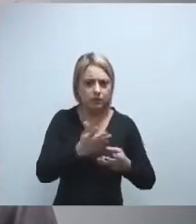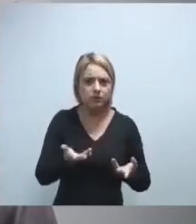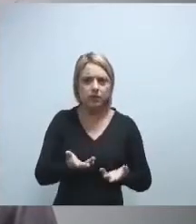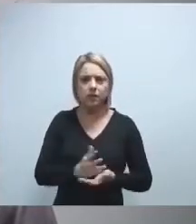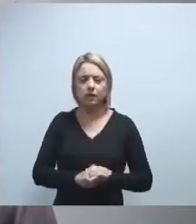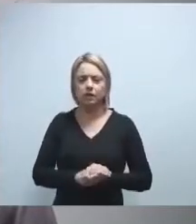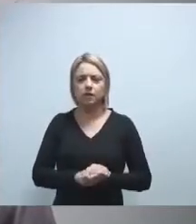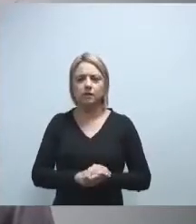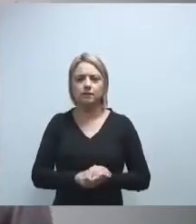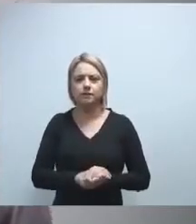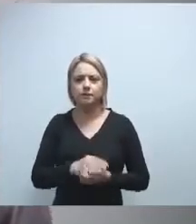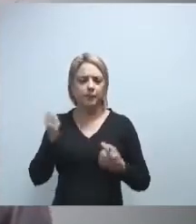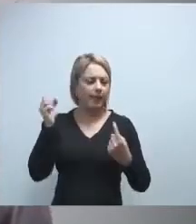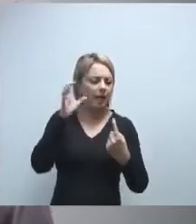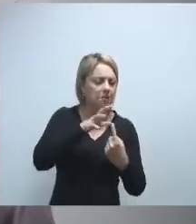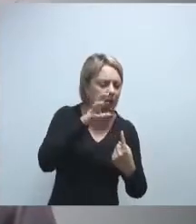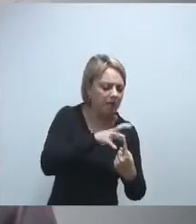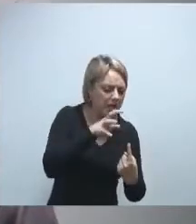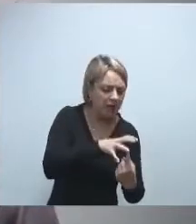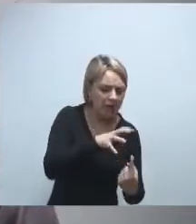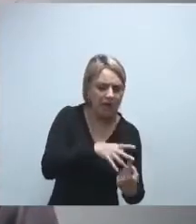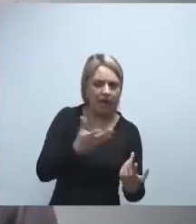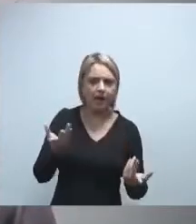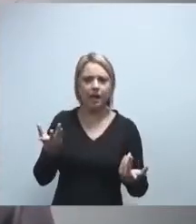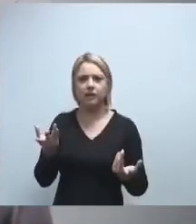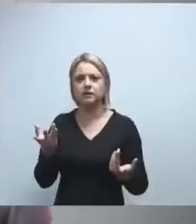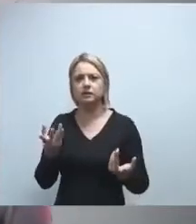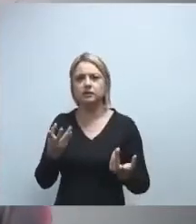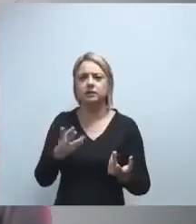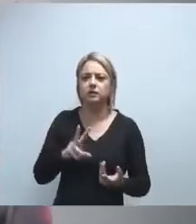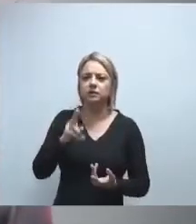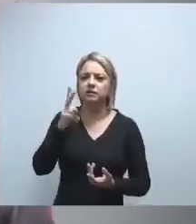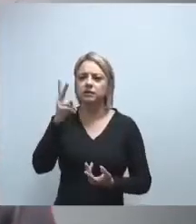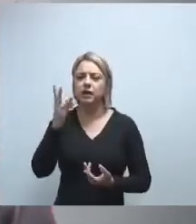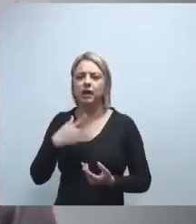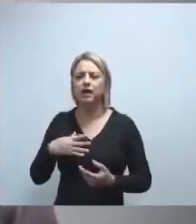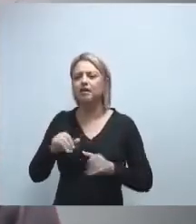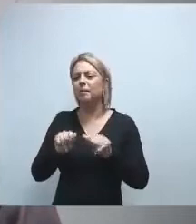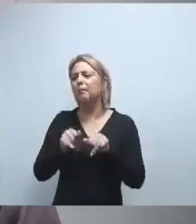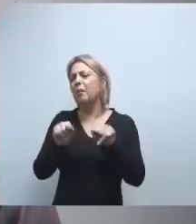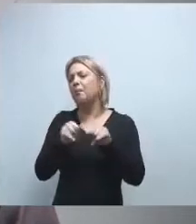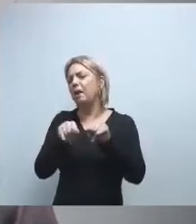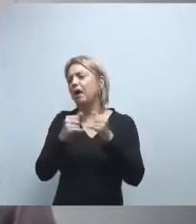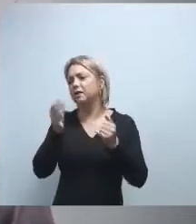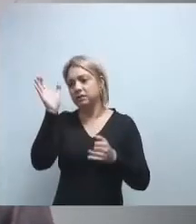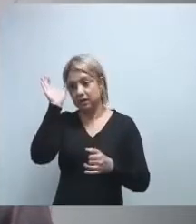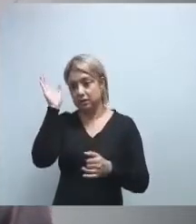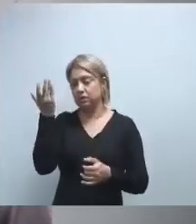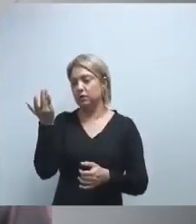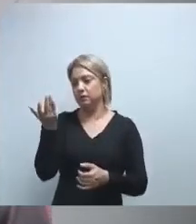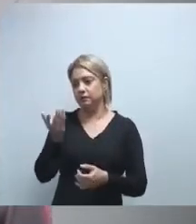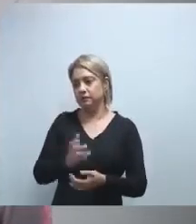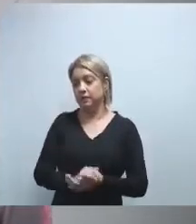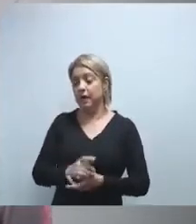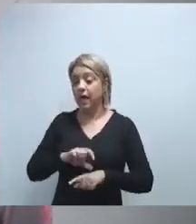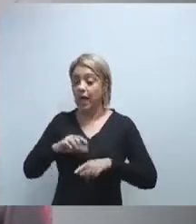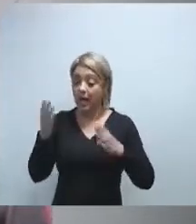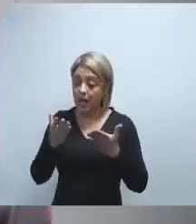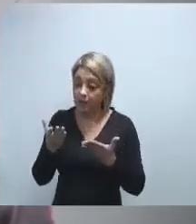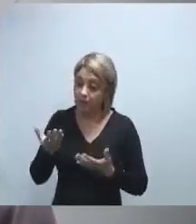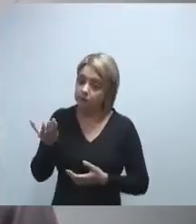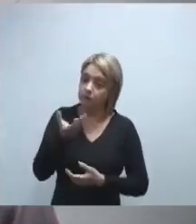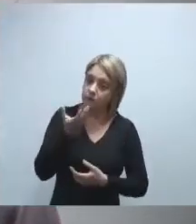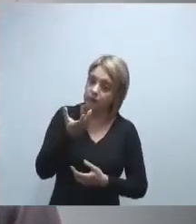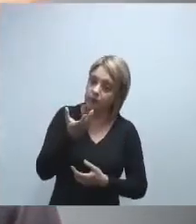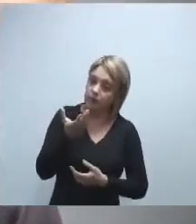ameaça de de de vencimento isso tudo é bobagem tudo se resolve agora vão querer